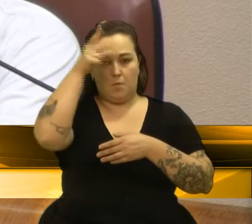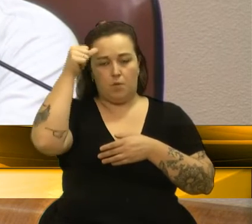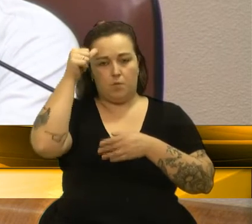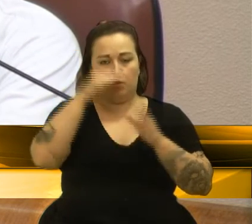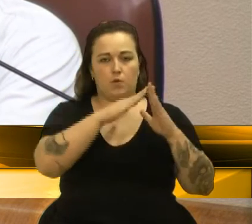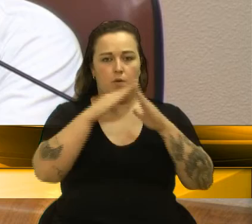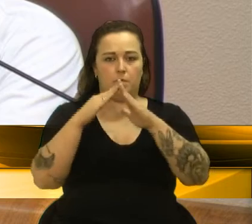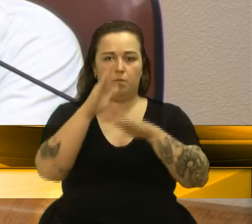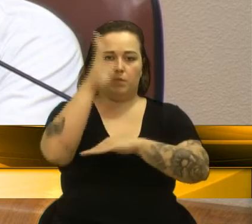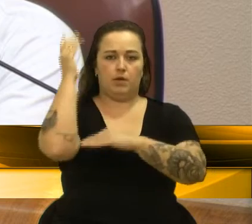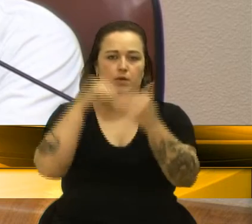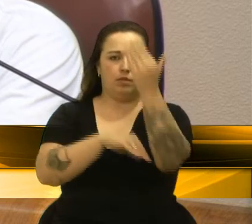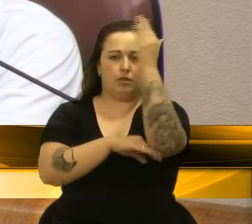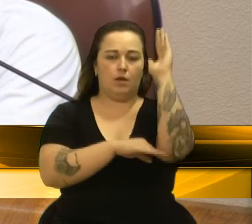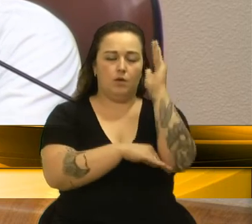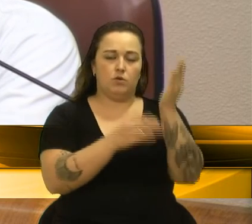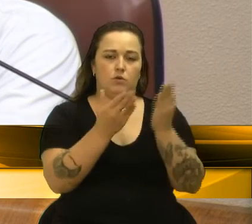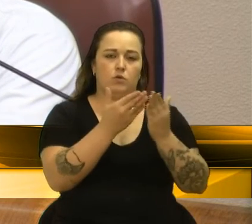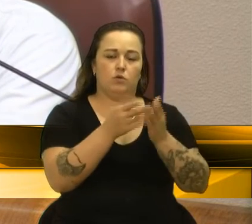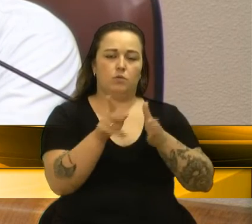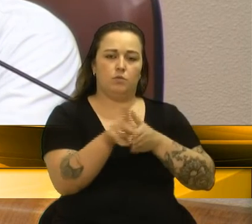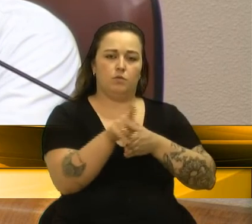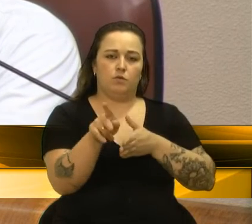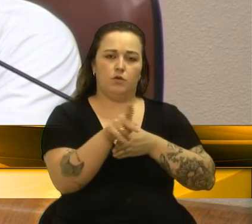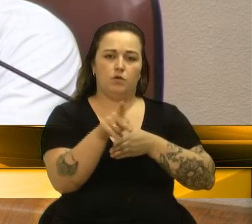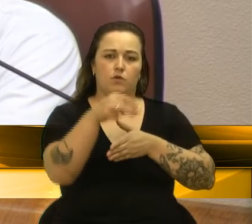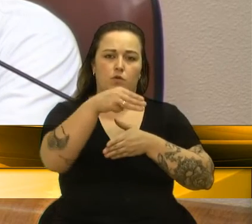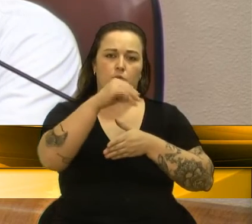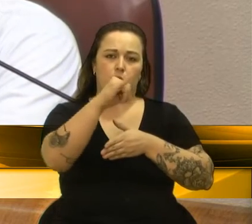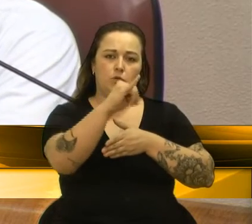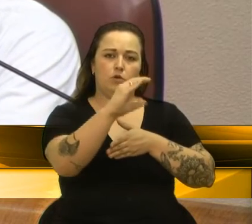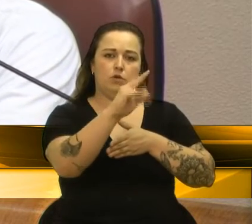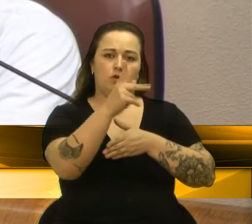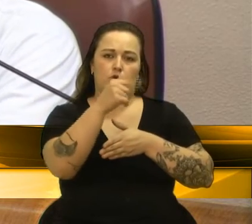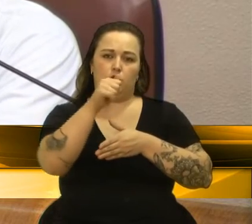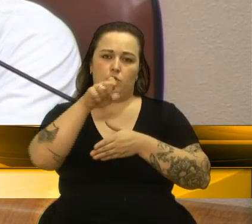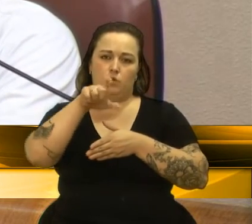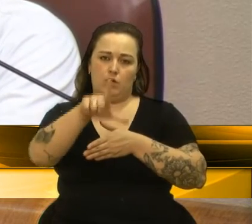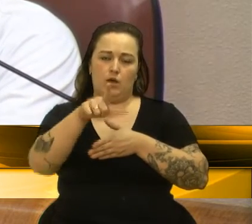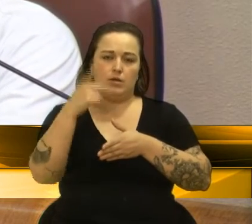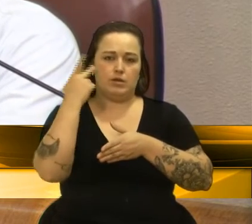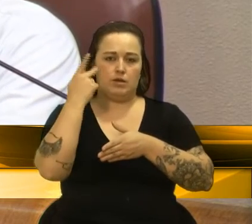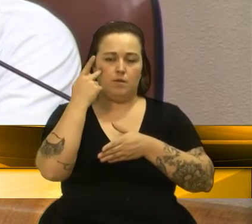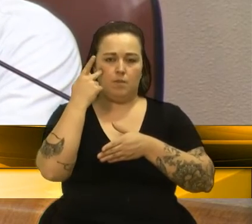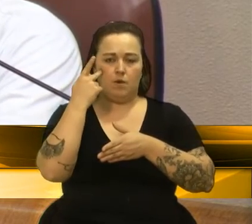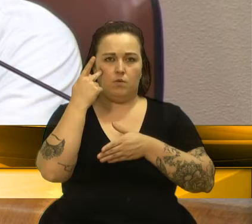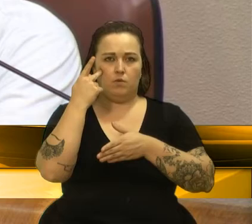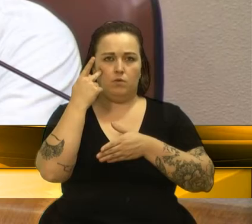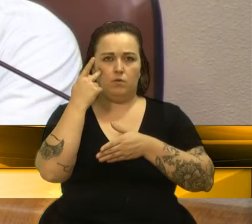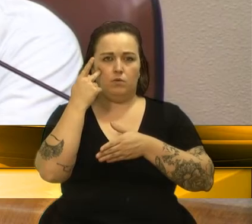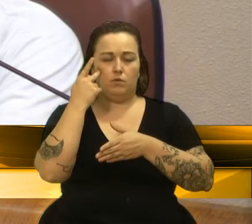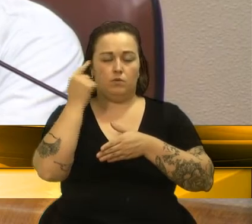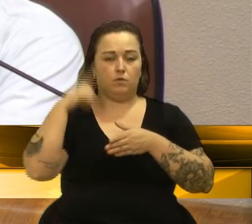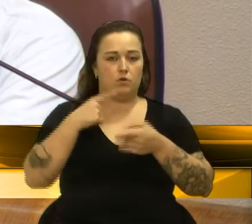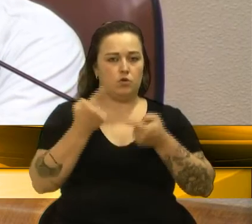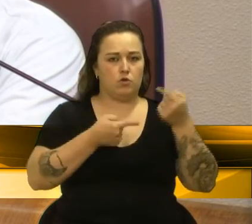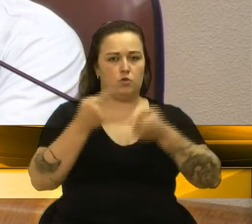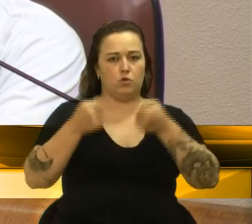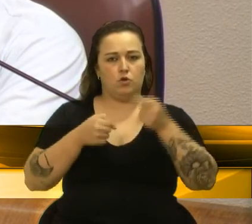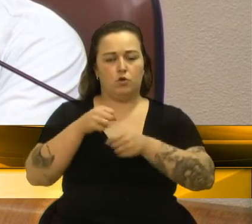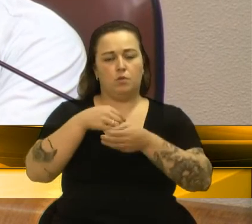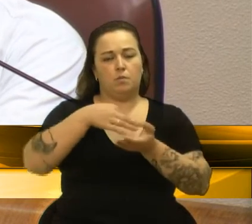em homenagem ao professor Miquel Prier, São Paulo, Revista dos Tribunais 2019,